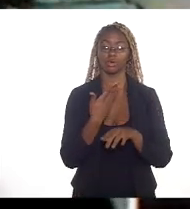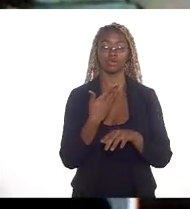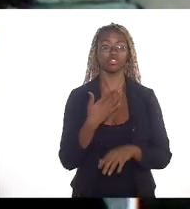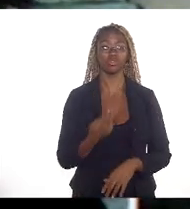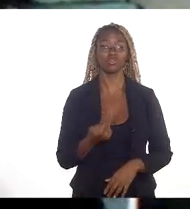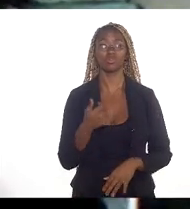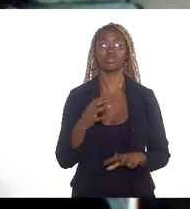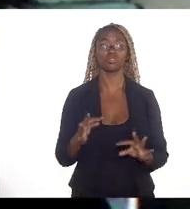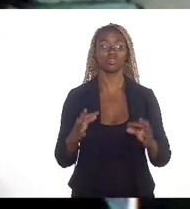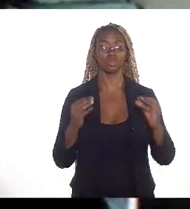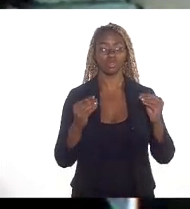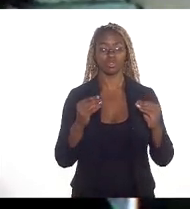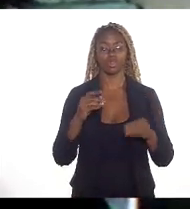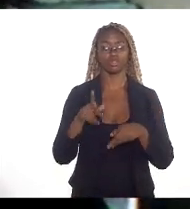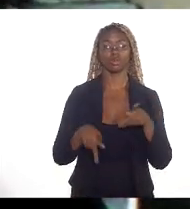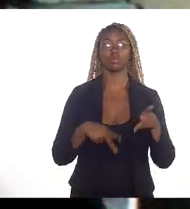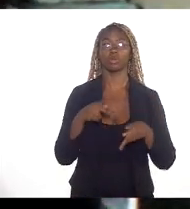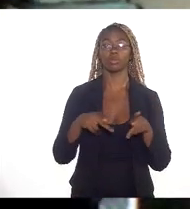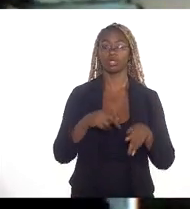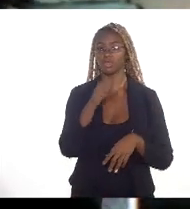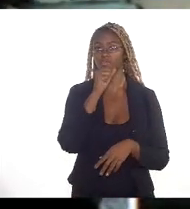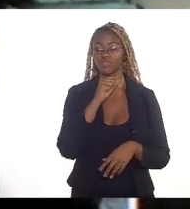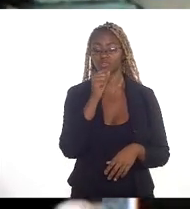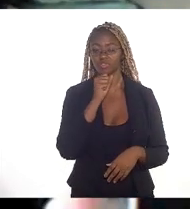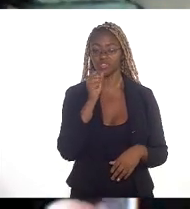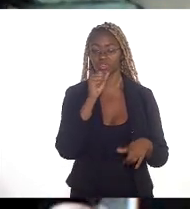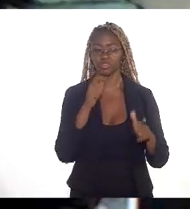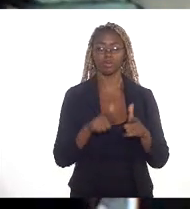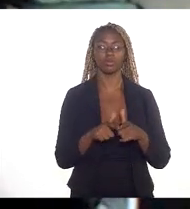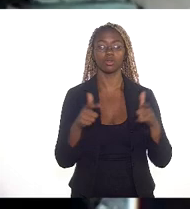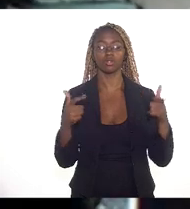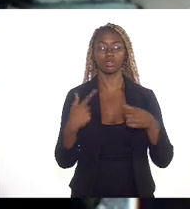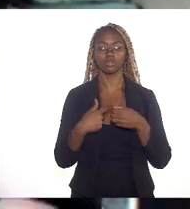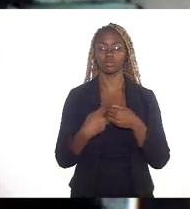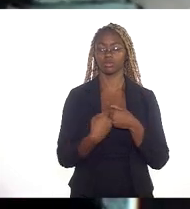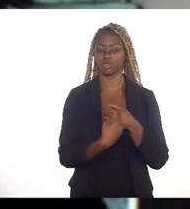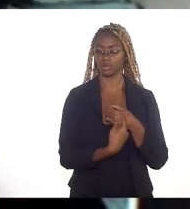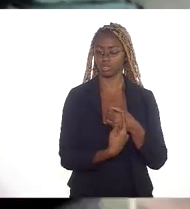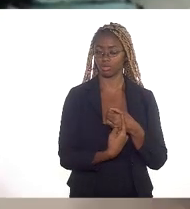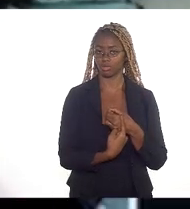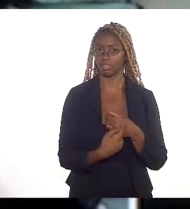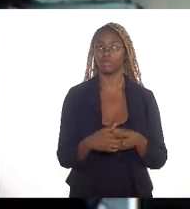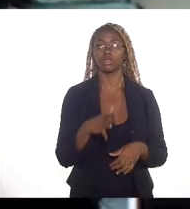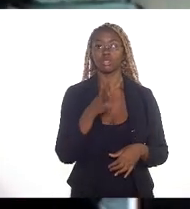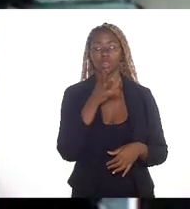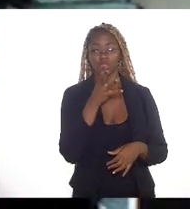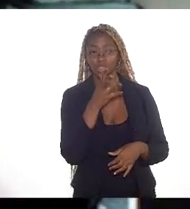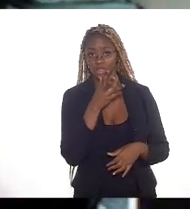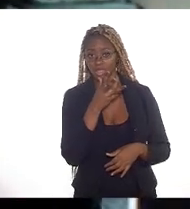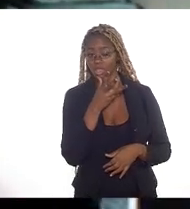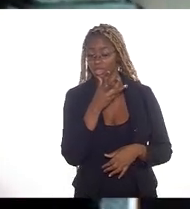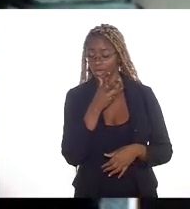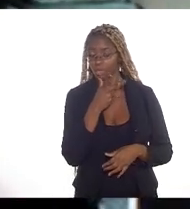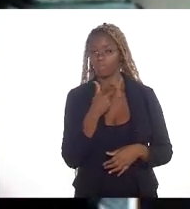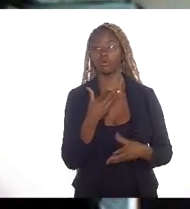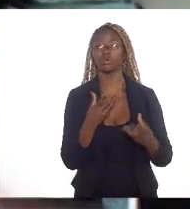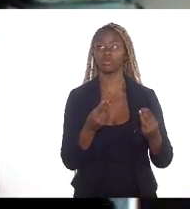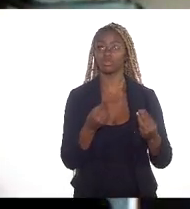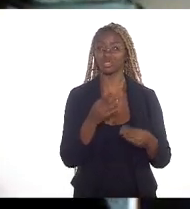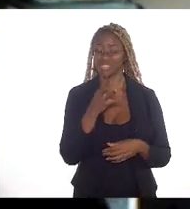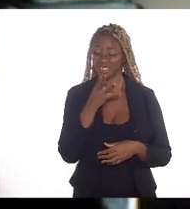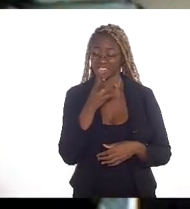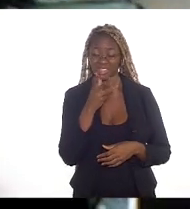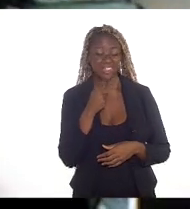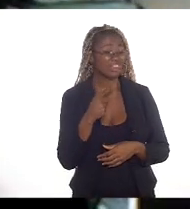toda a população idosa na esmagadora maioria dos municípios. Demorou, está mais lento do que